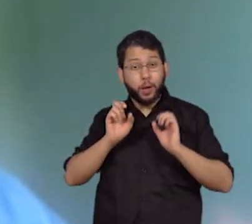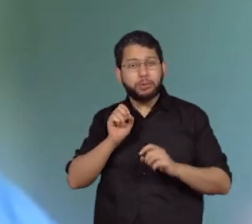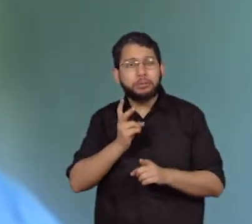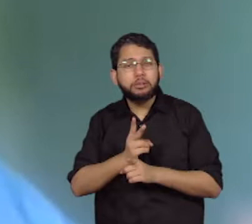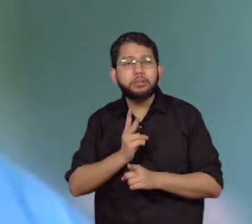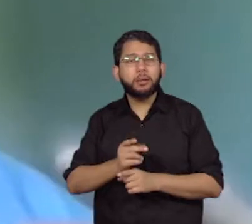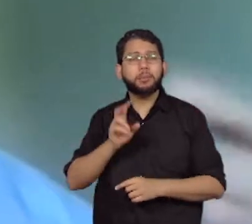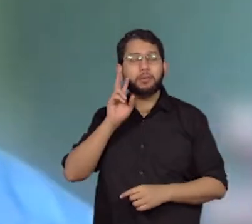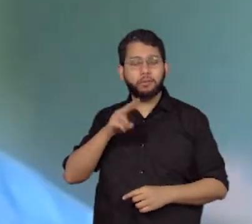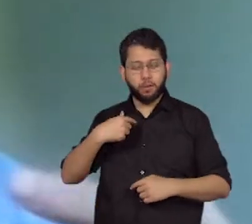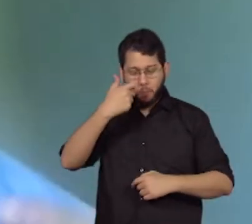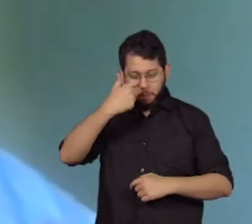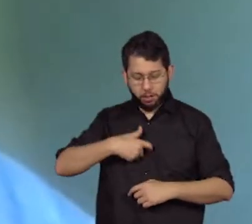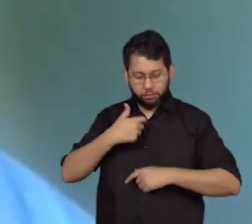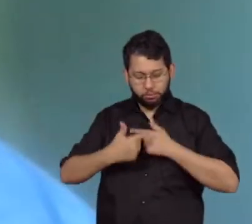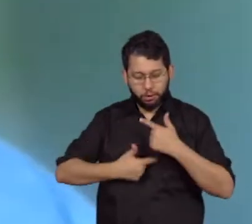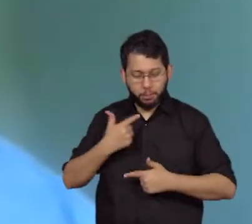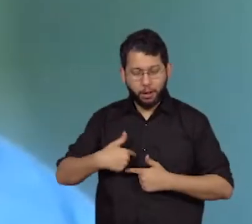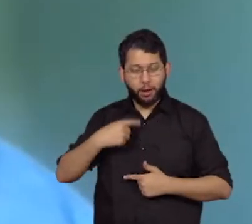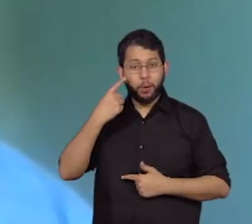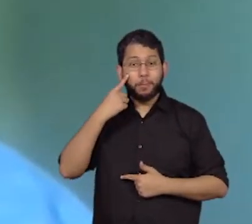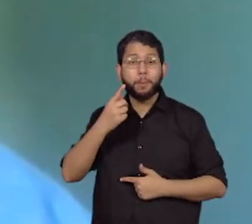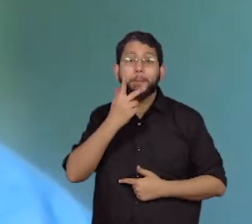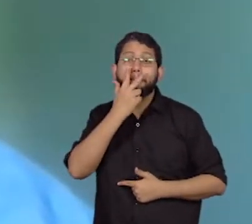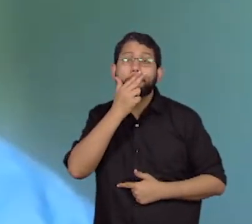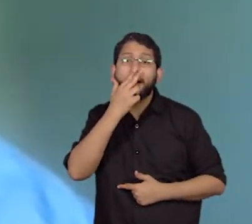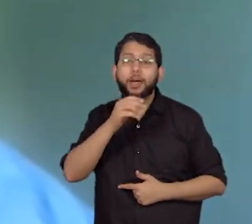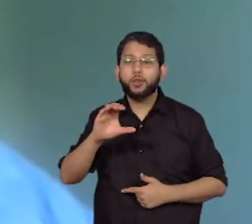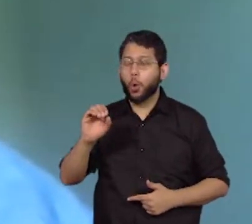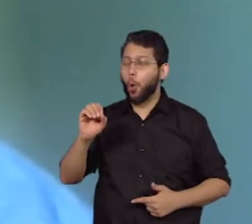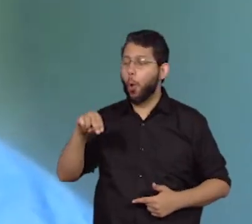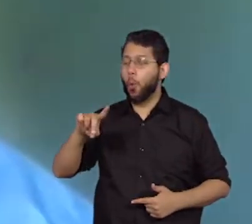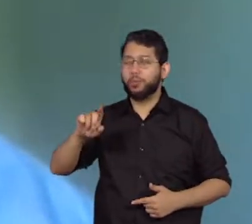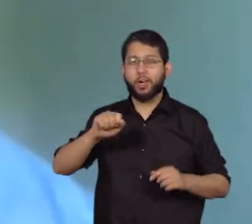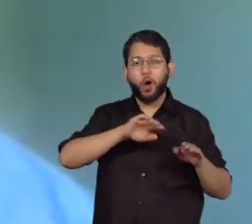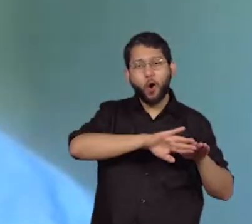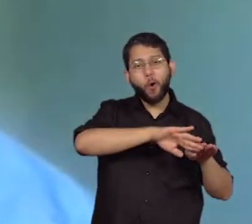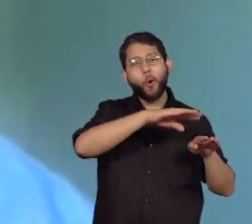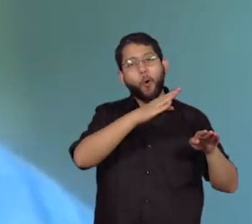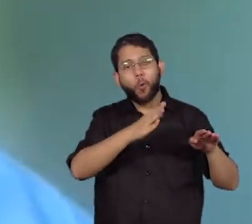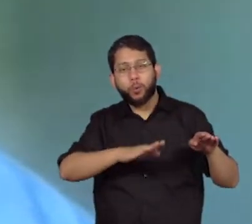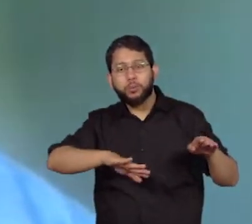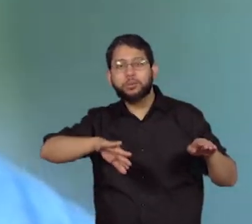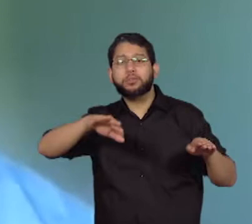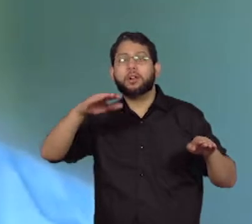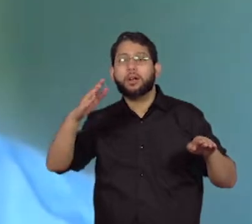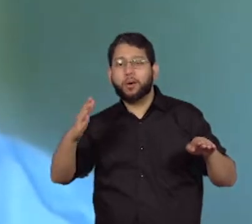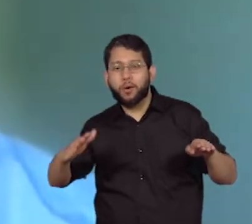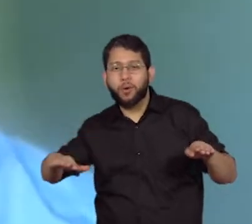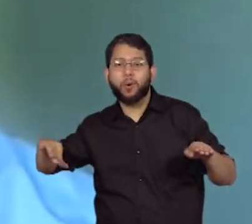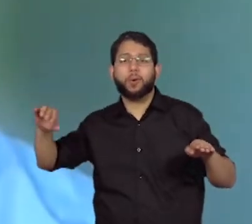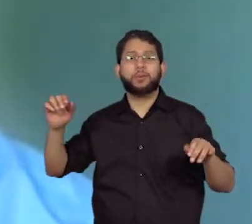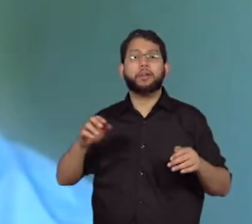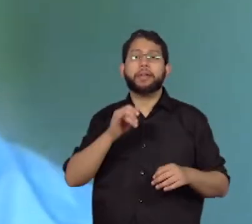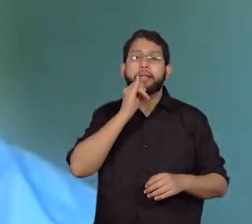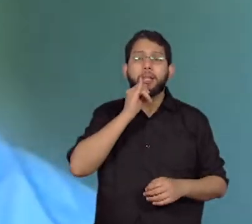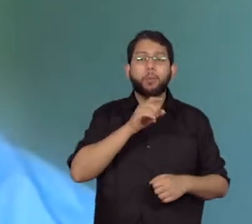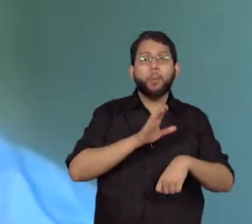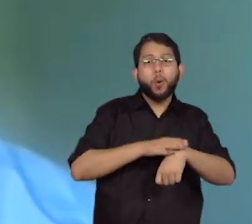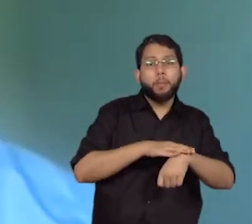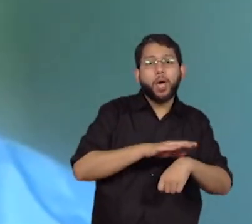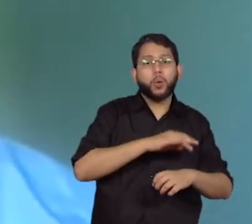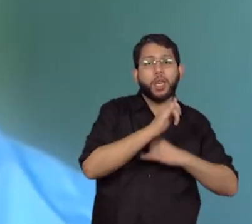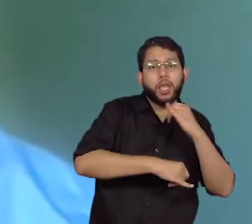ver a minha carreira como uma onda, né? São várias ondas que vão passando. Teve a onda da internet